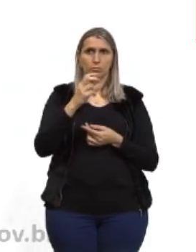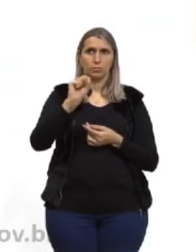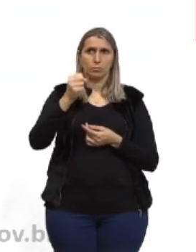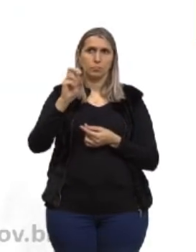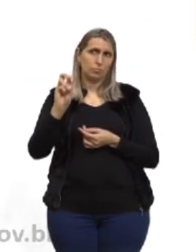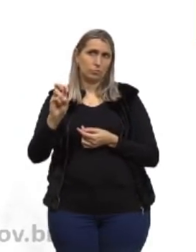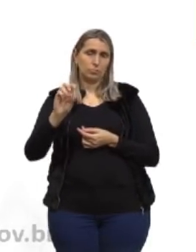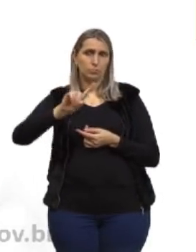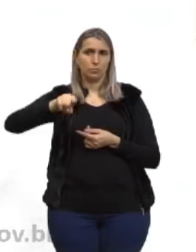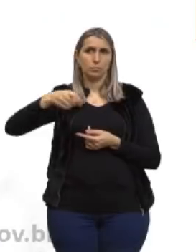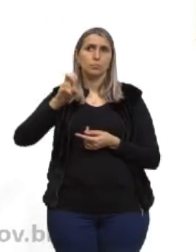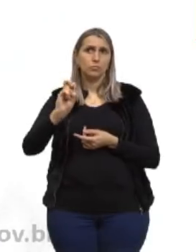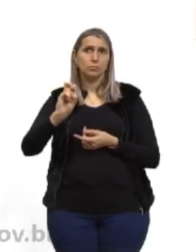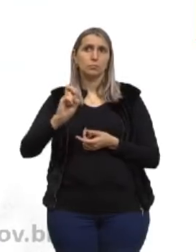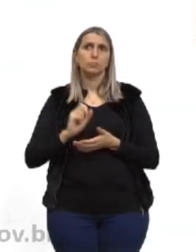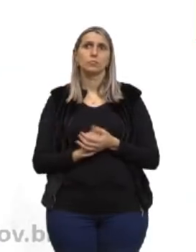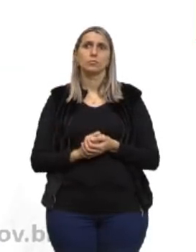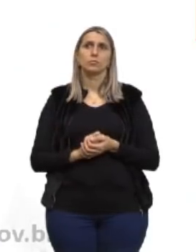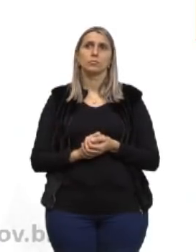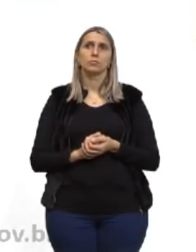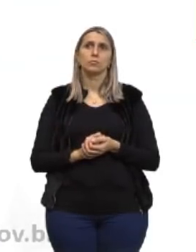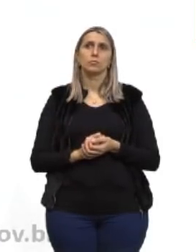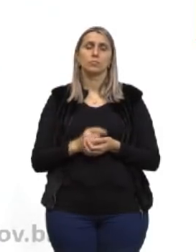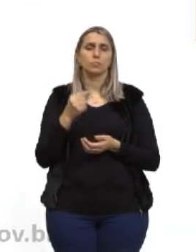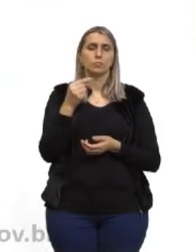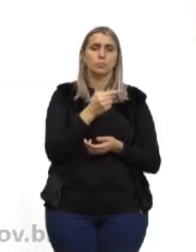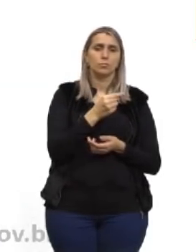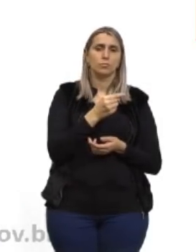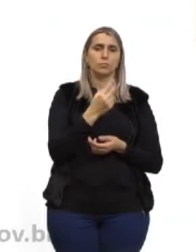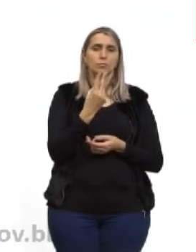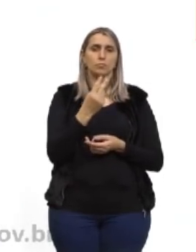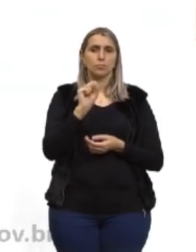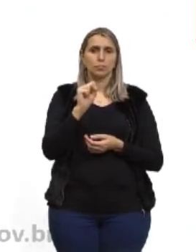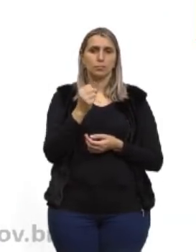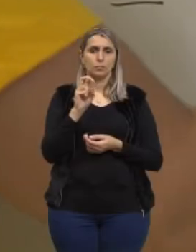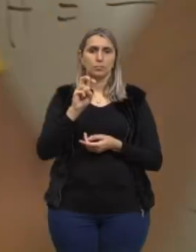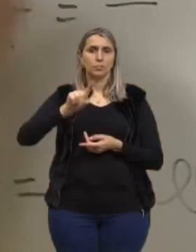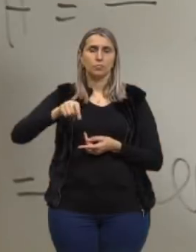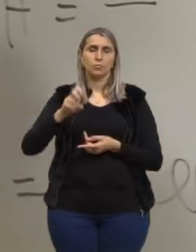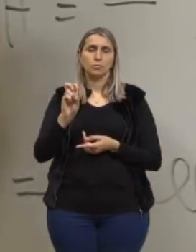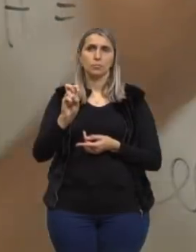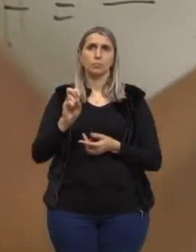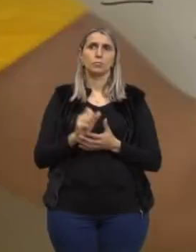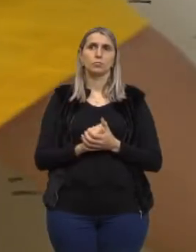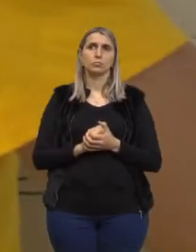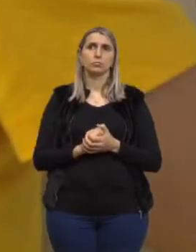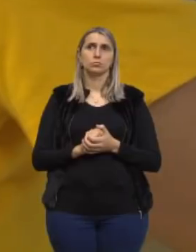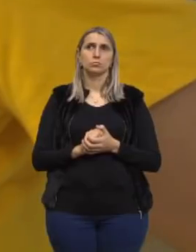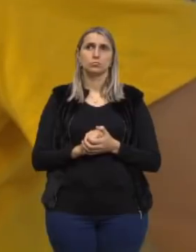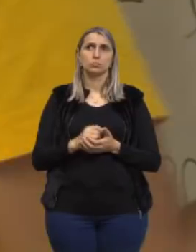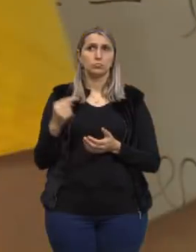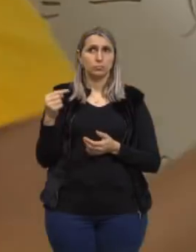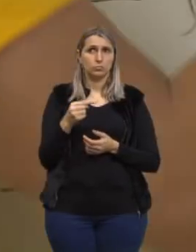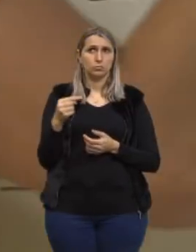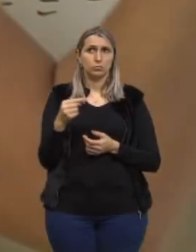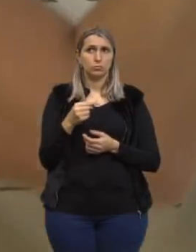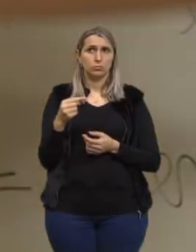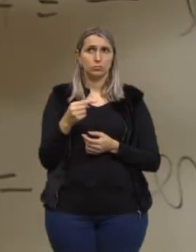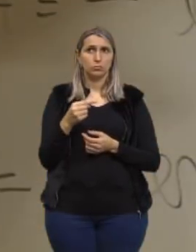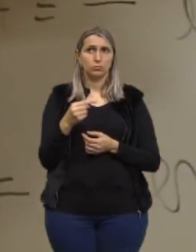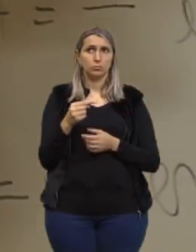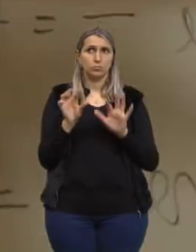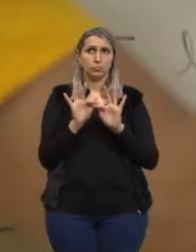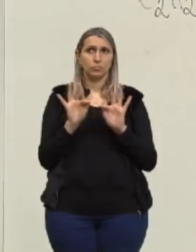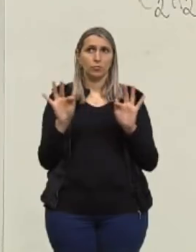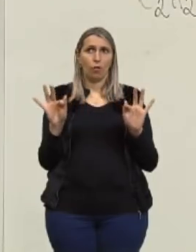285 vírgula 5 - 285 vírgula 5 - que é